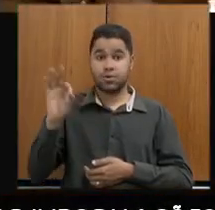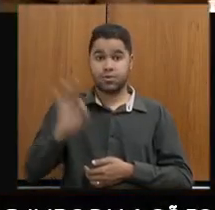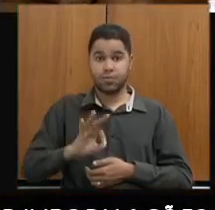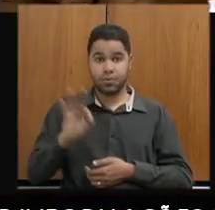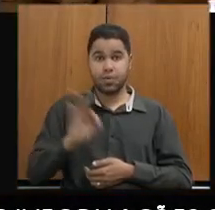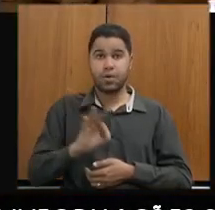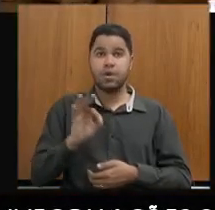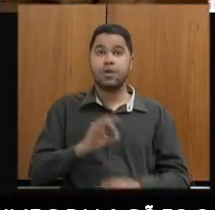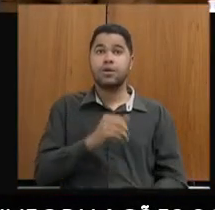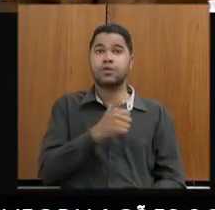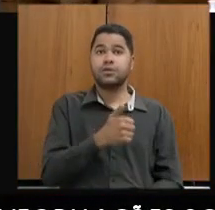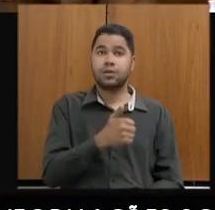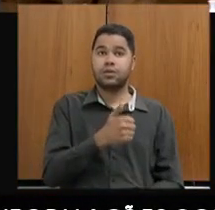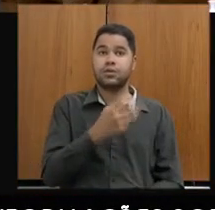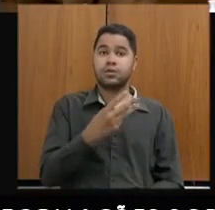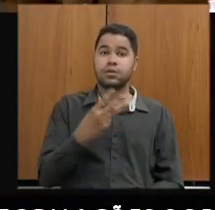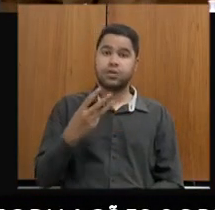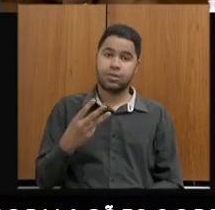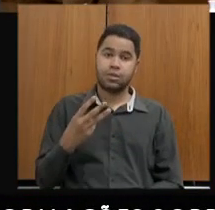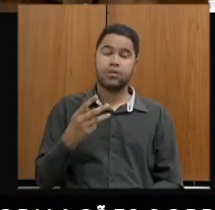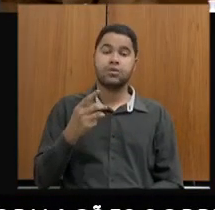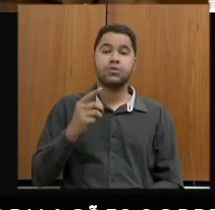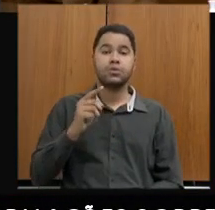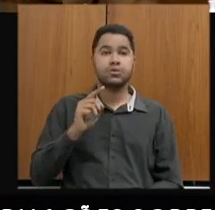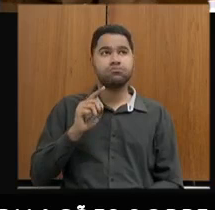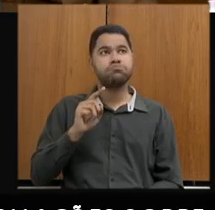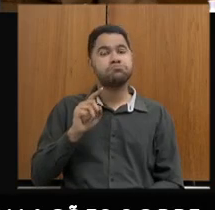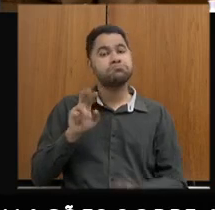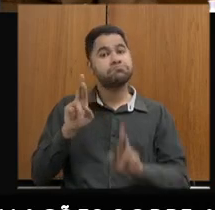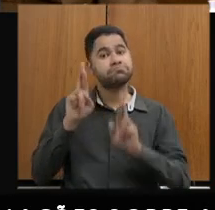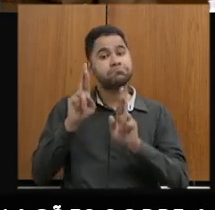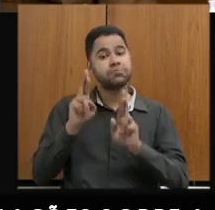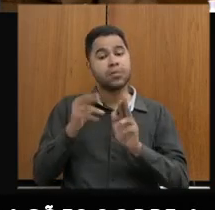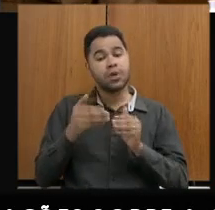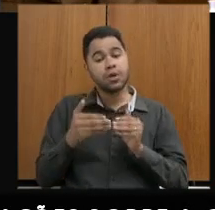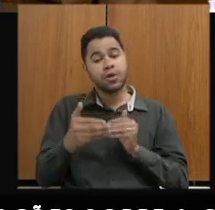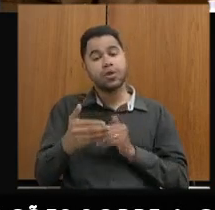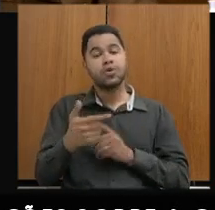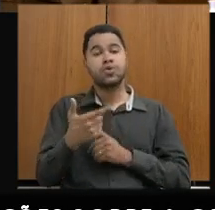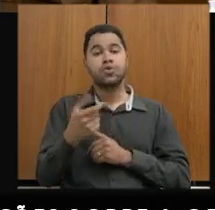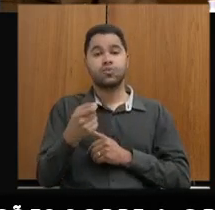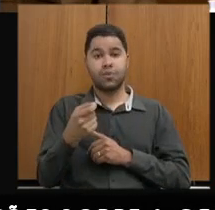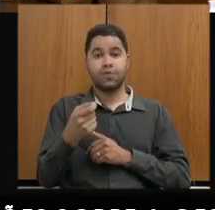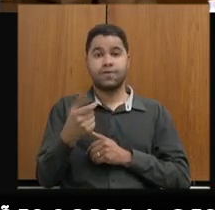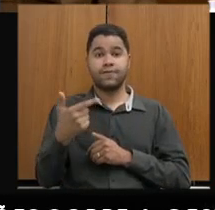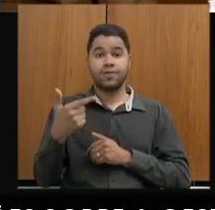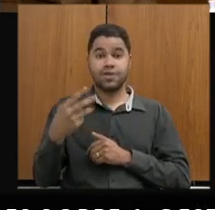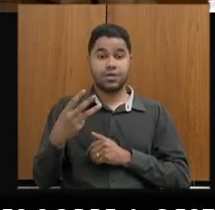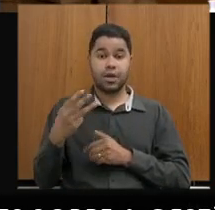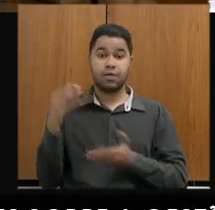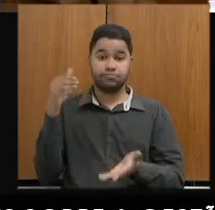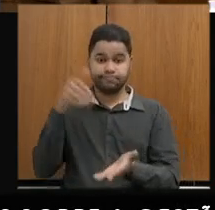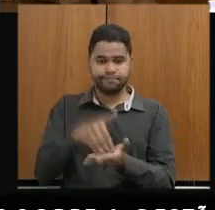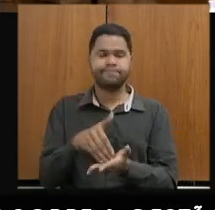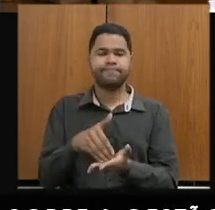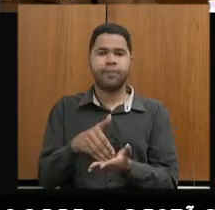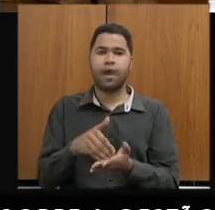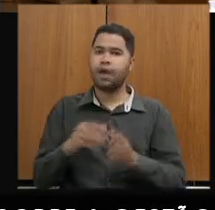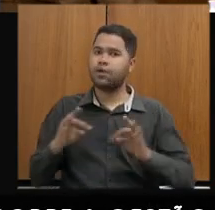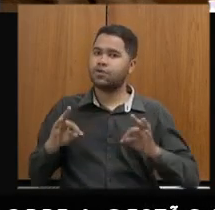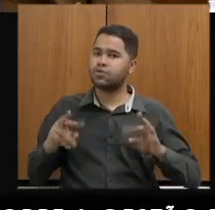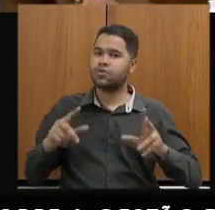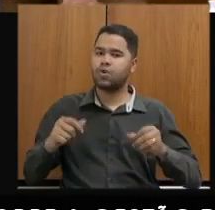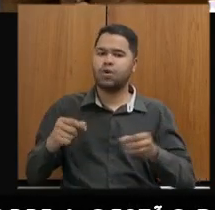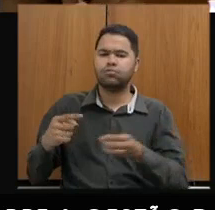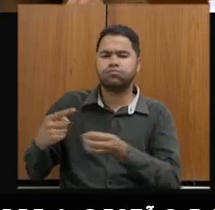né foi para 133 EA esperança Nossa aqui no final do 2023 20 chega então a todos os municípios é uma uma